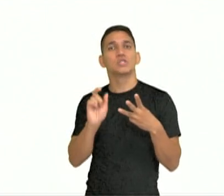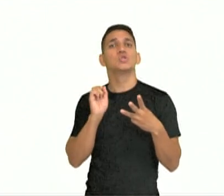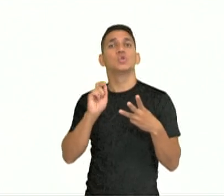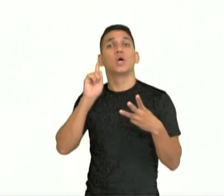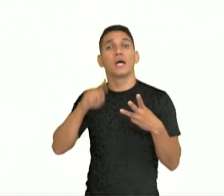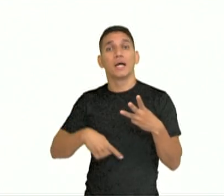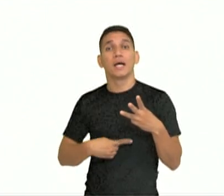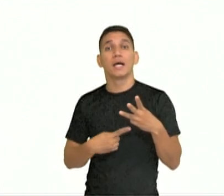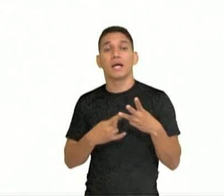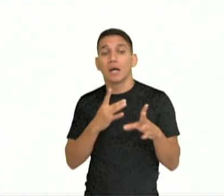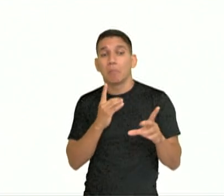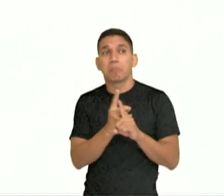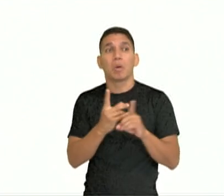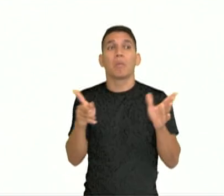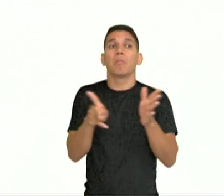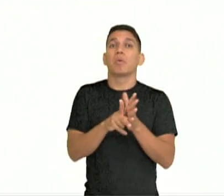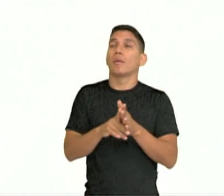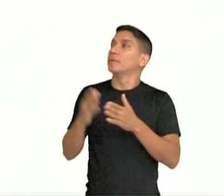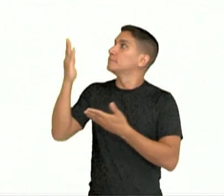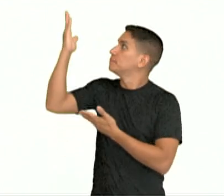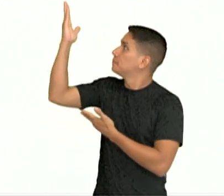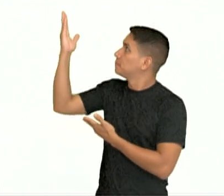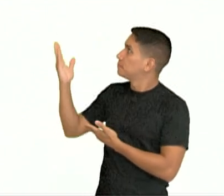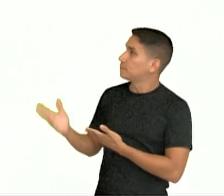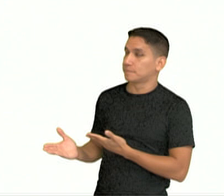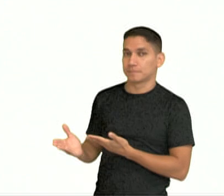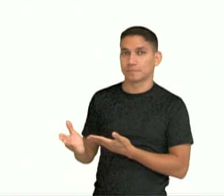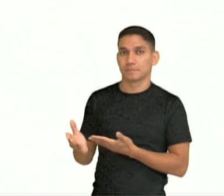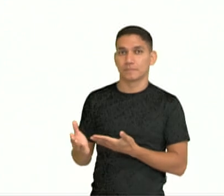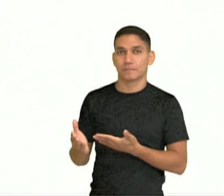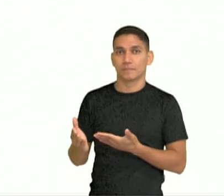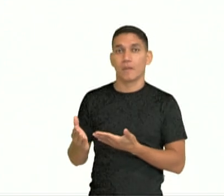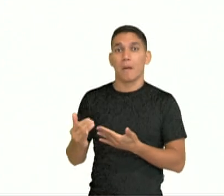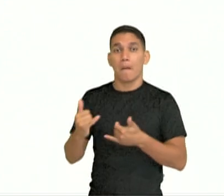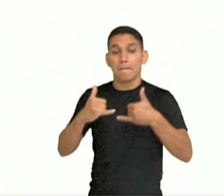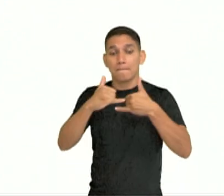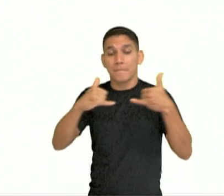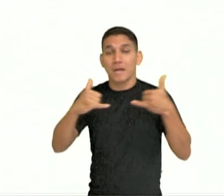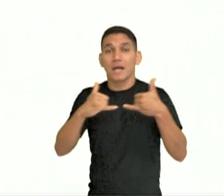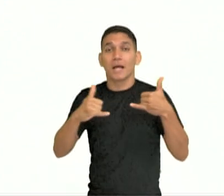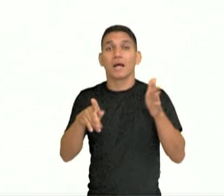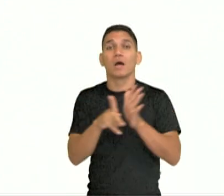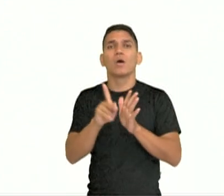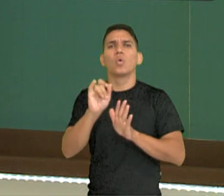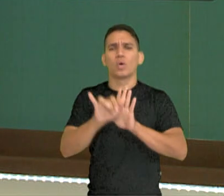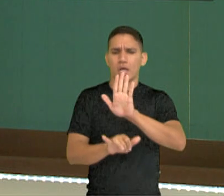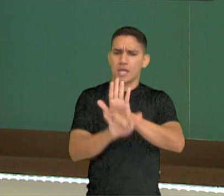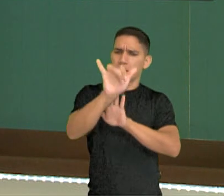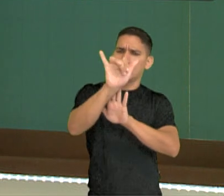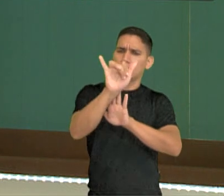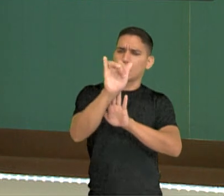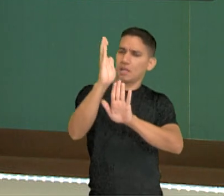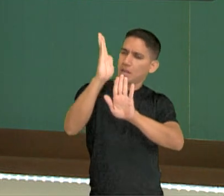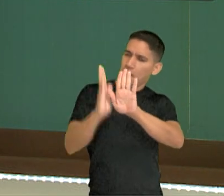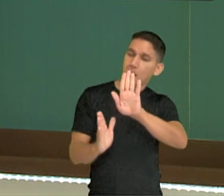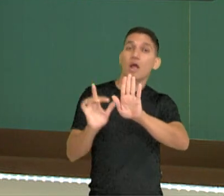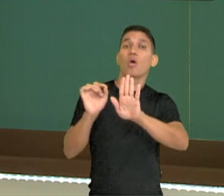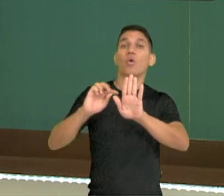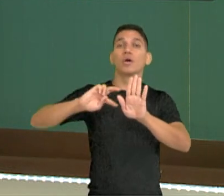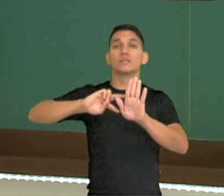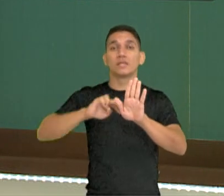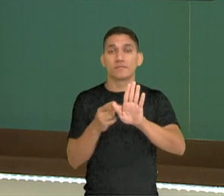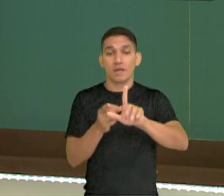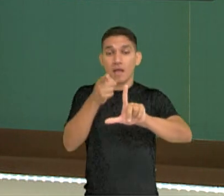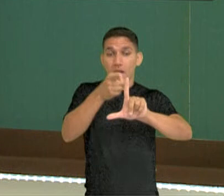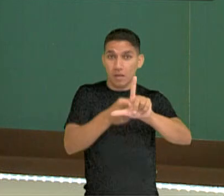é encontrada numa reta paralela ao eixo y. Então, se ela é paralela ao eixo y, os ângulos que